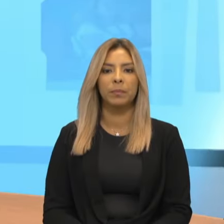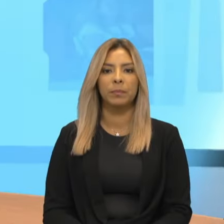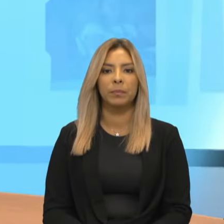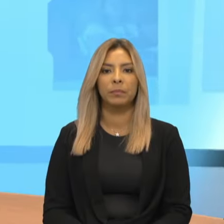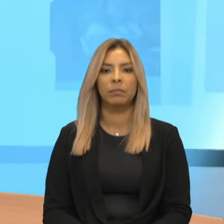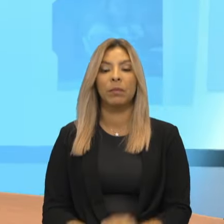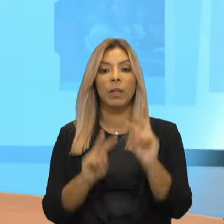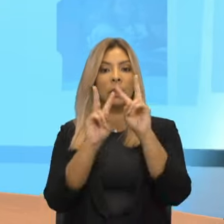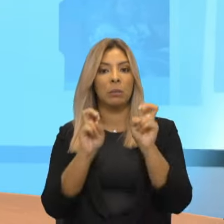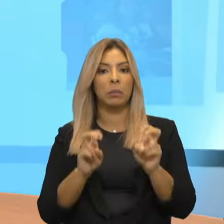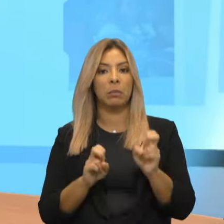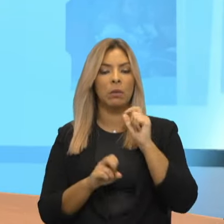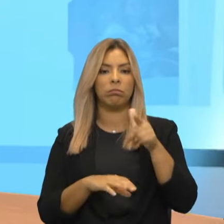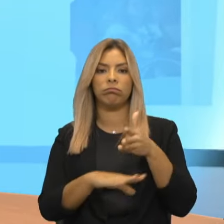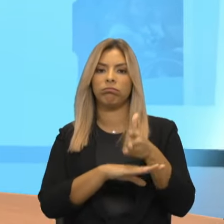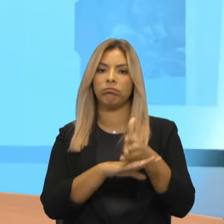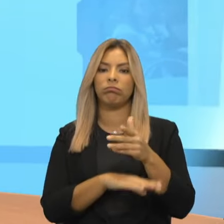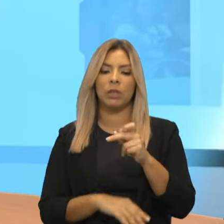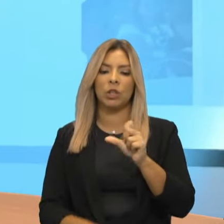São temas que pode acompanhar em